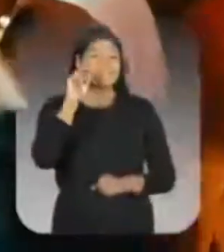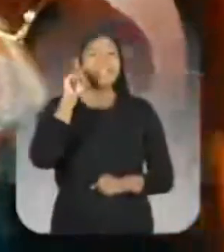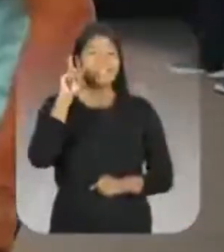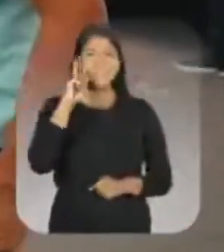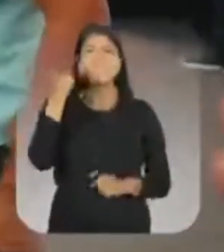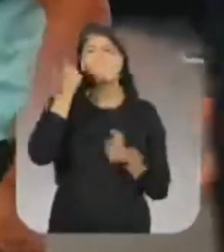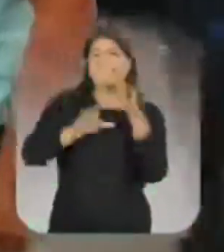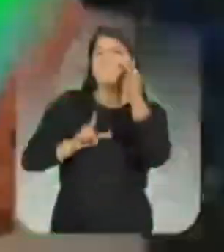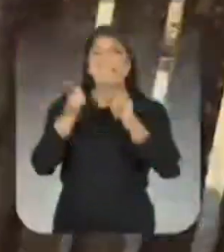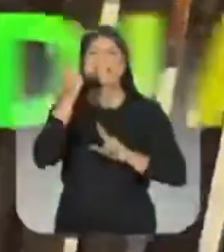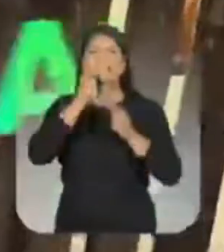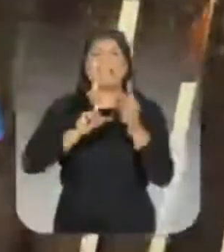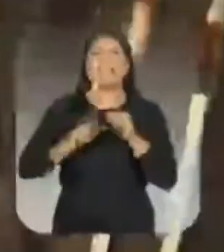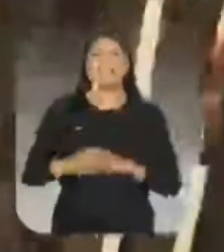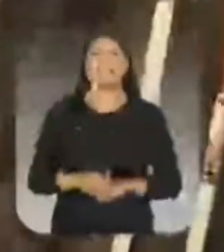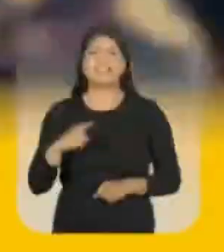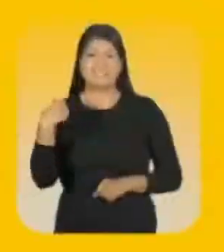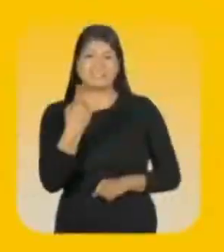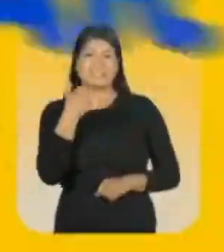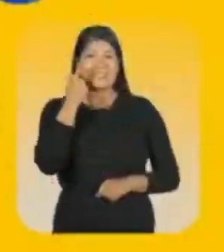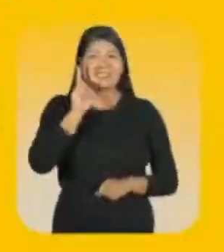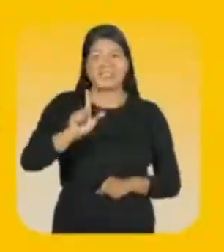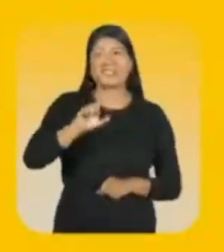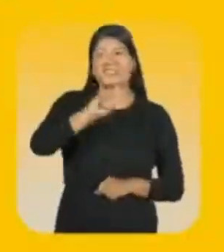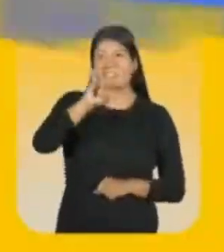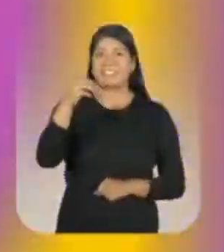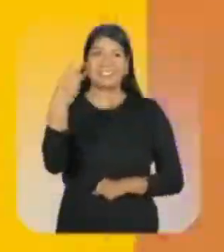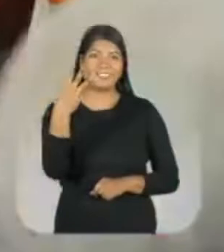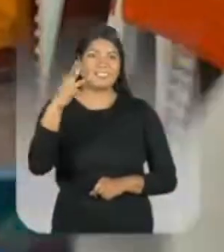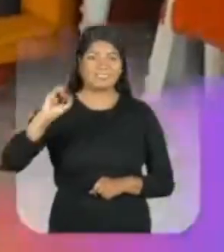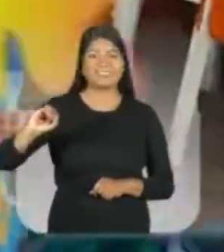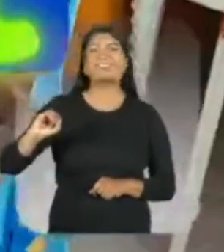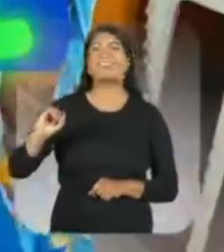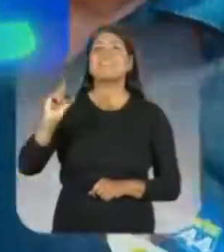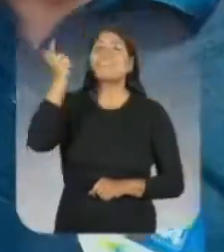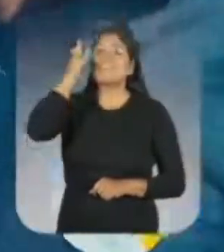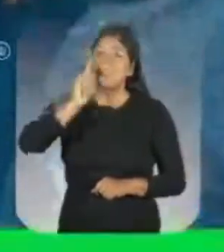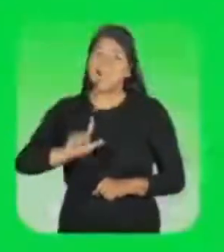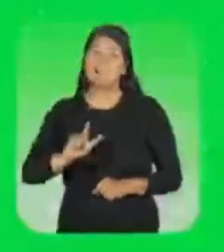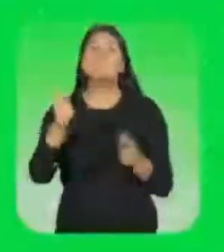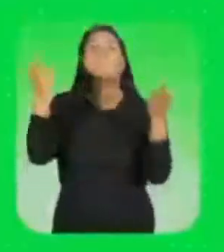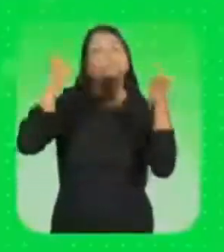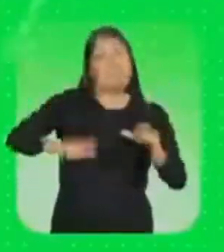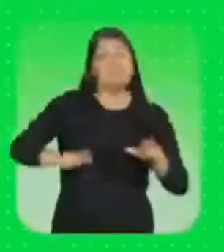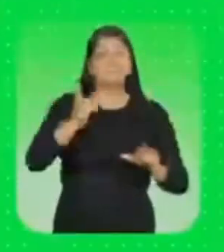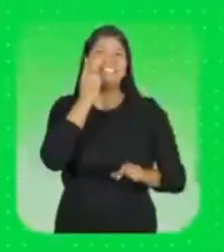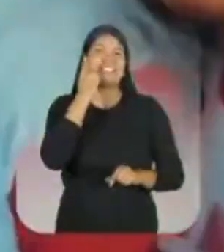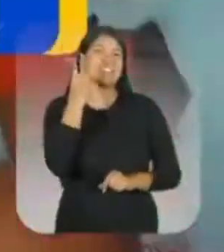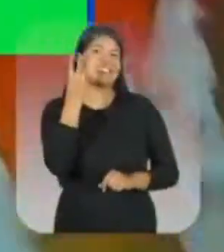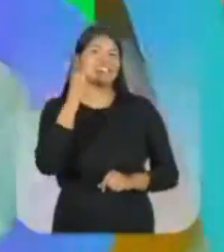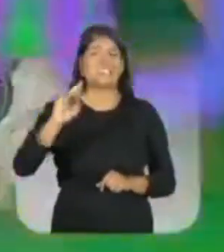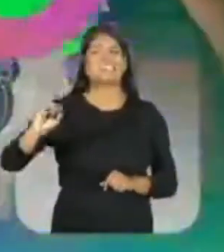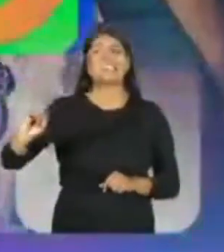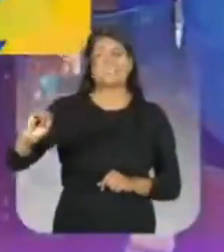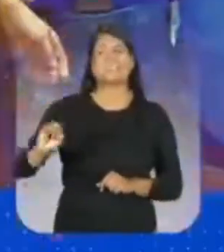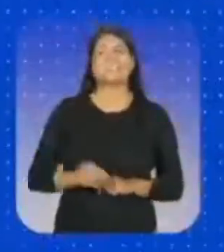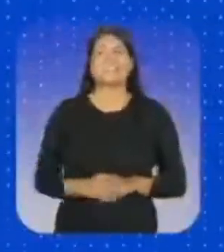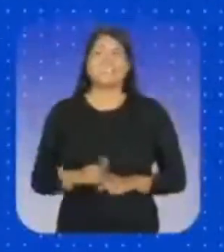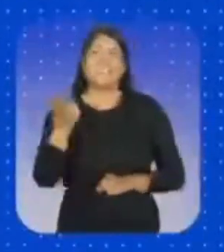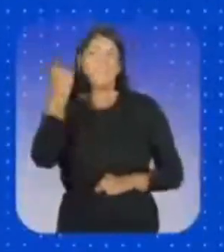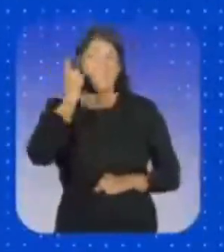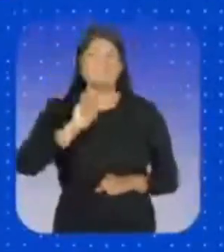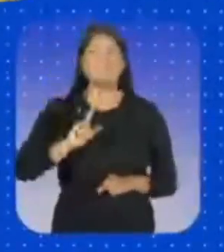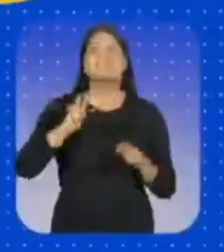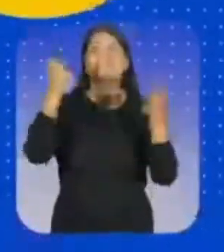vamos conquistar. Novo voto a cada dia, vamos conquistar. Pra gente vencer no dia, brincar. Pra vencer de novo